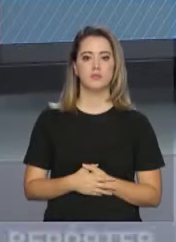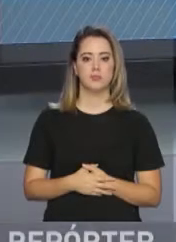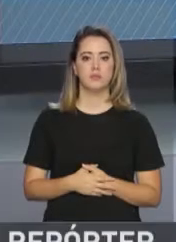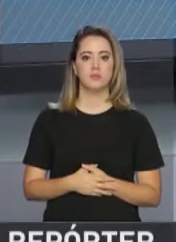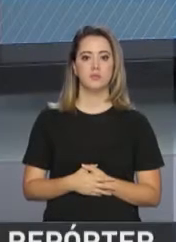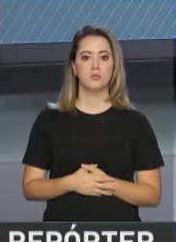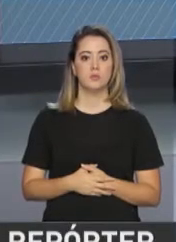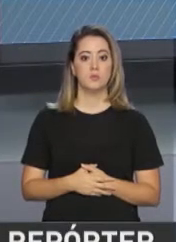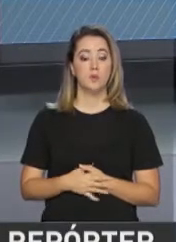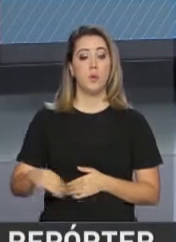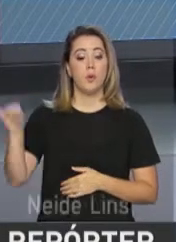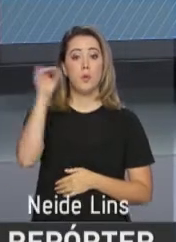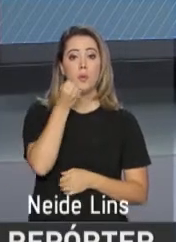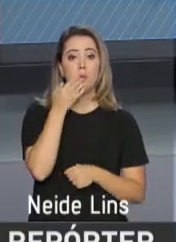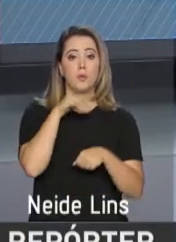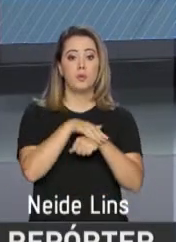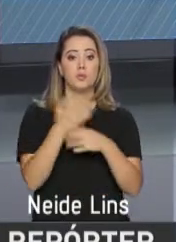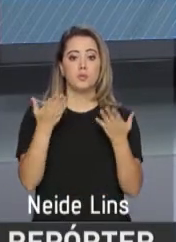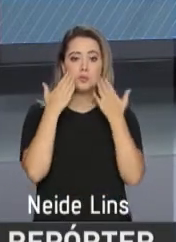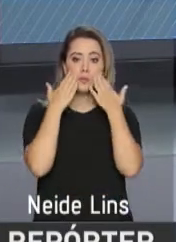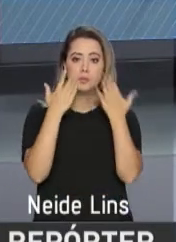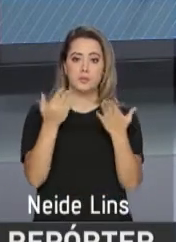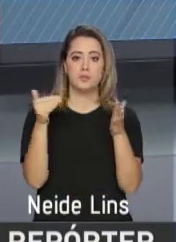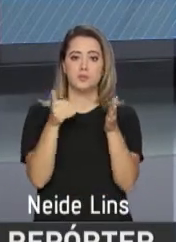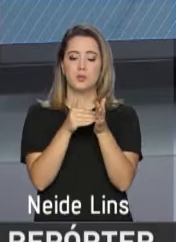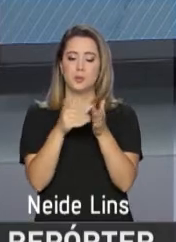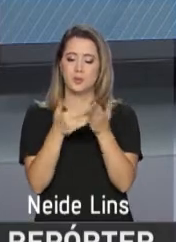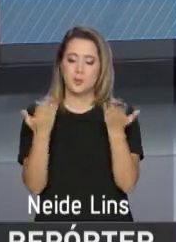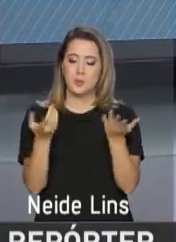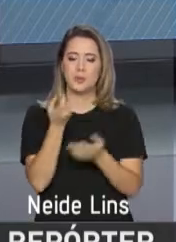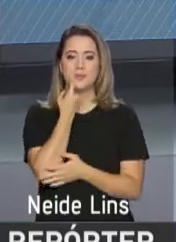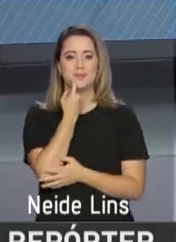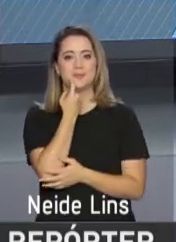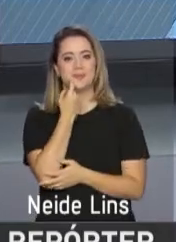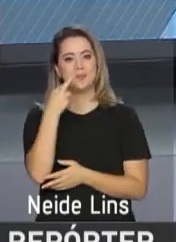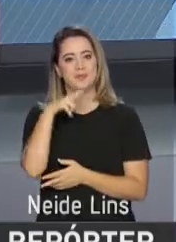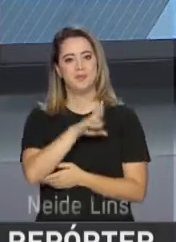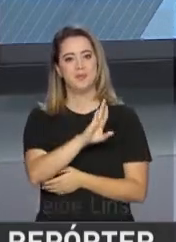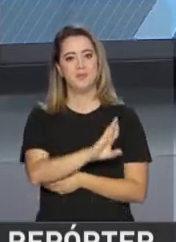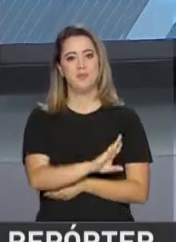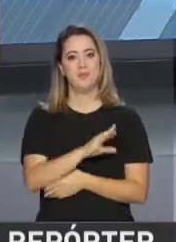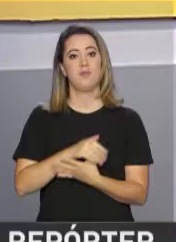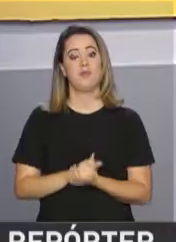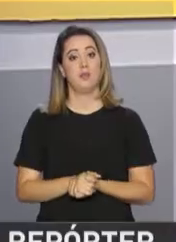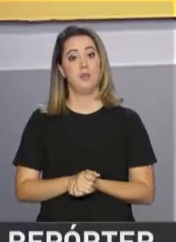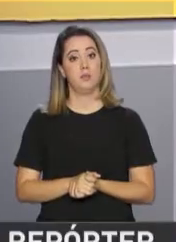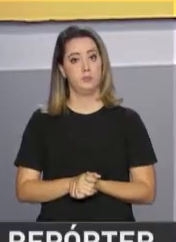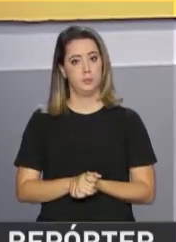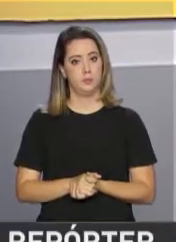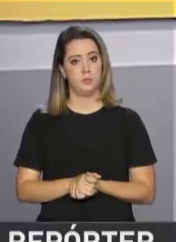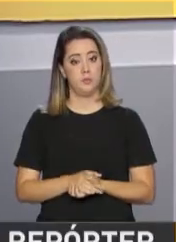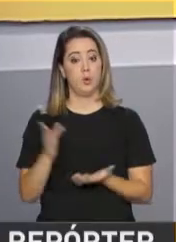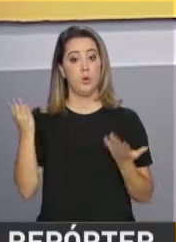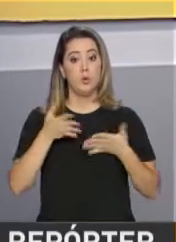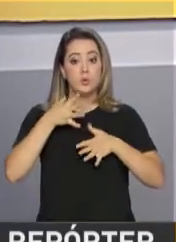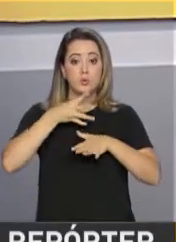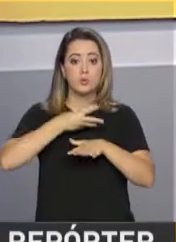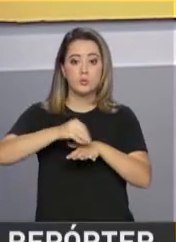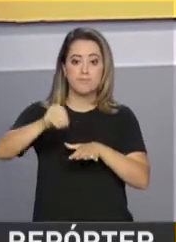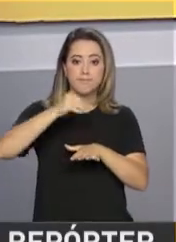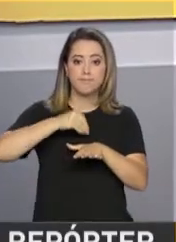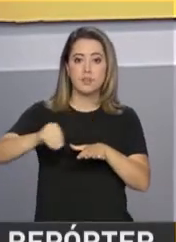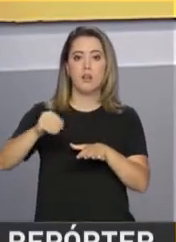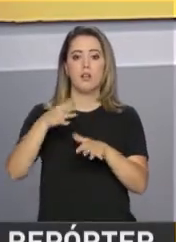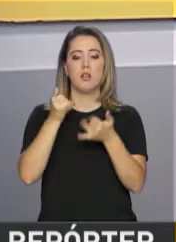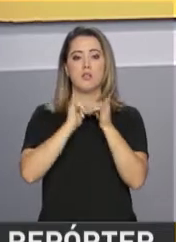olá boa noite começa aqui a última edição desta sexta-feira do repórter nbr foi lançado hoje um plano para